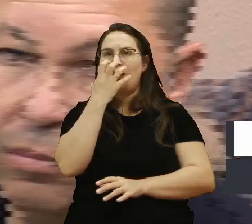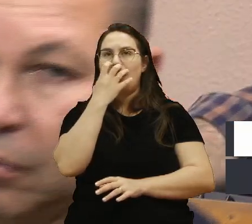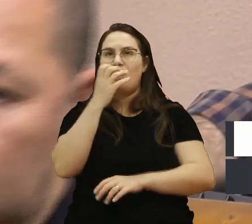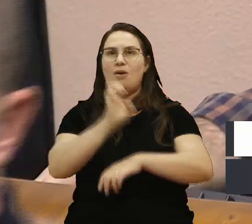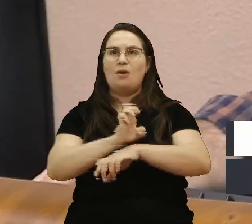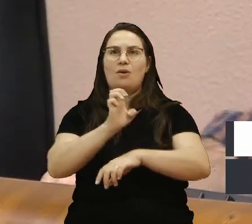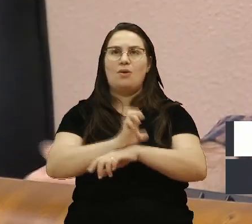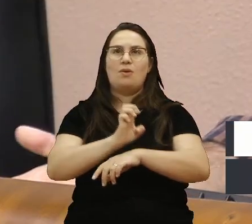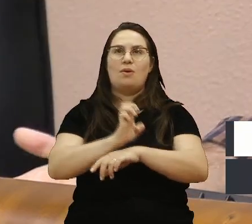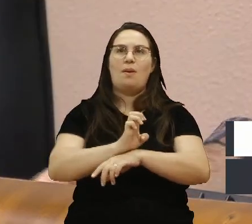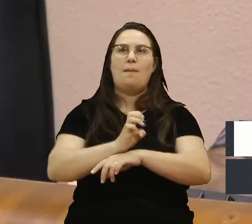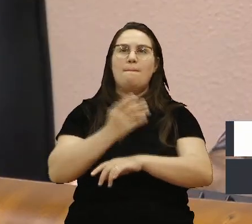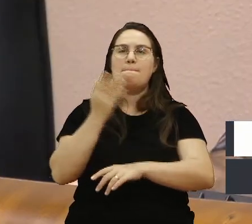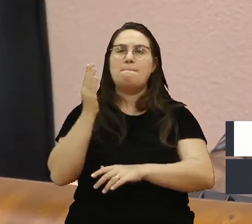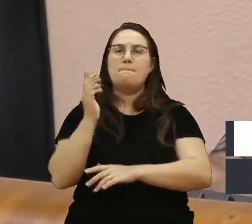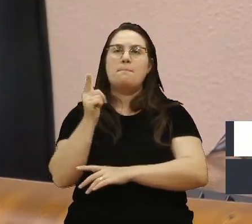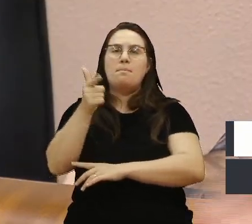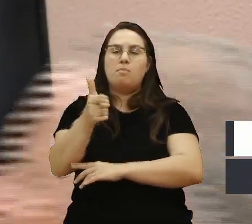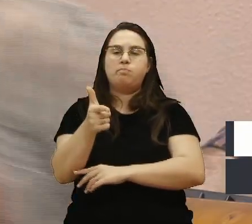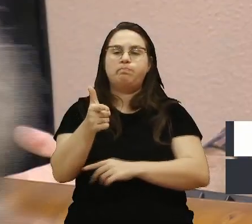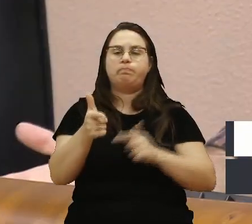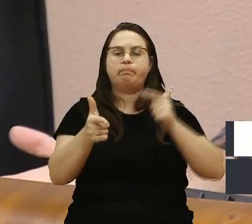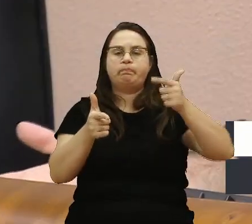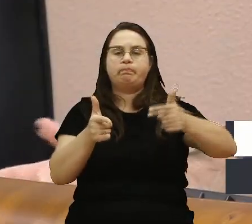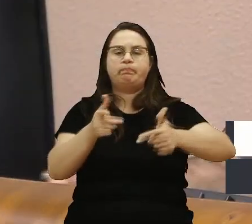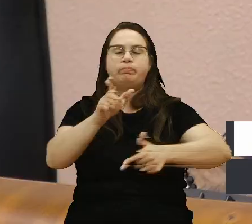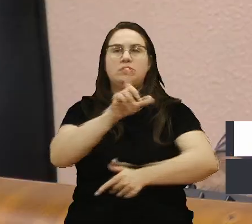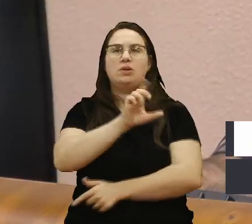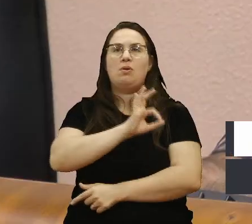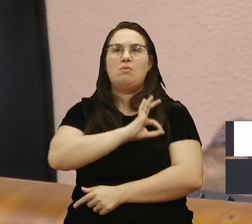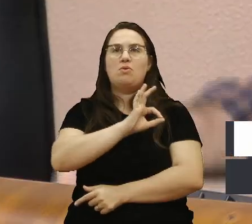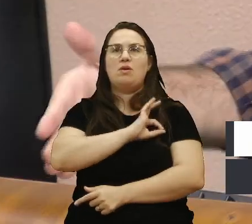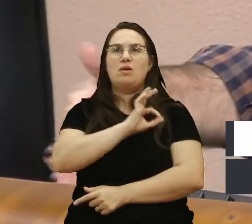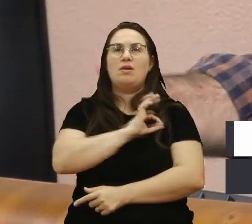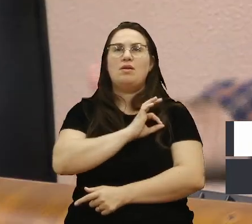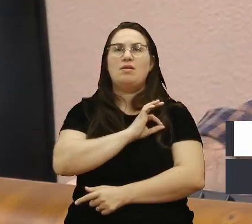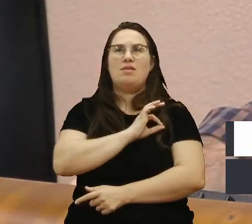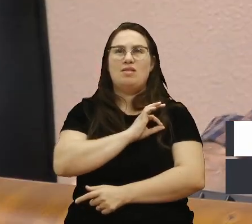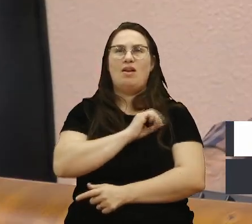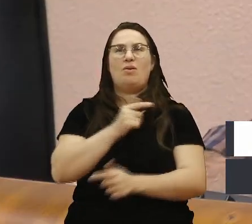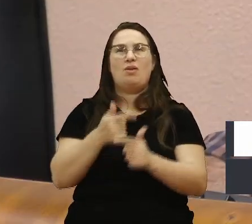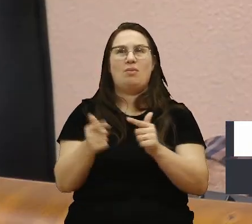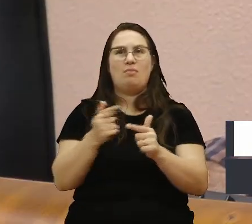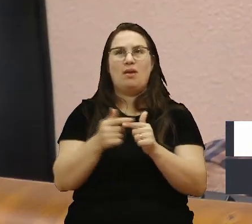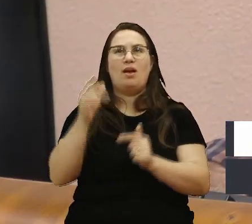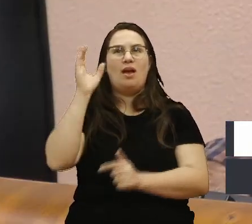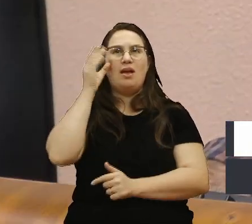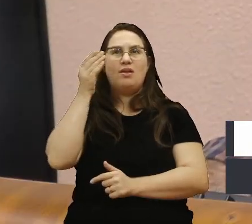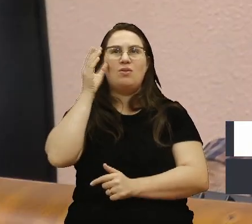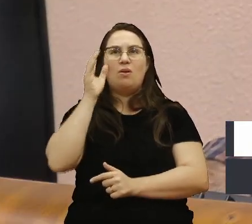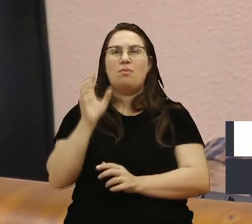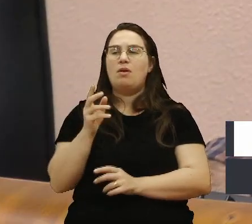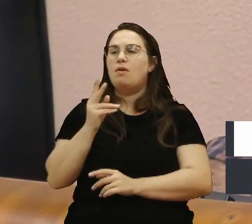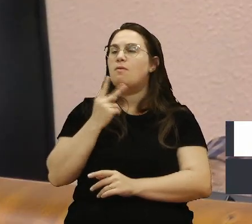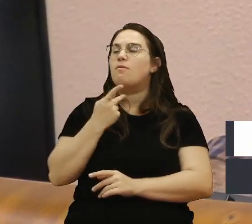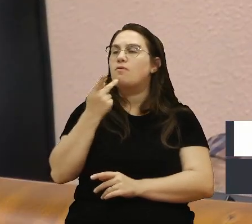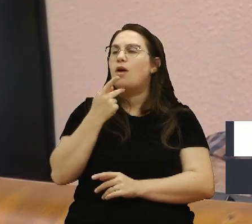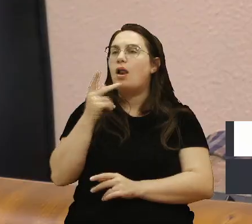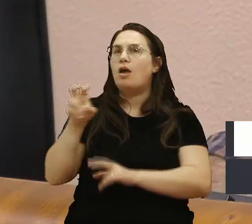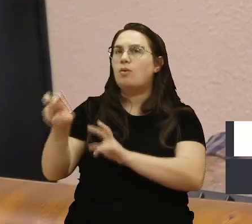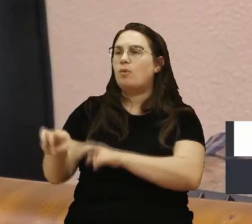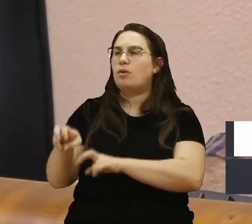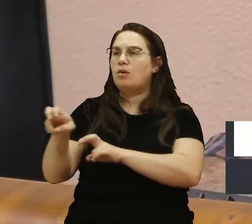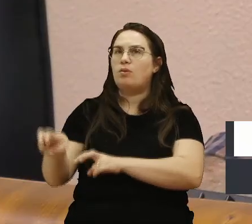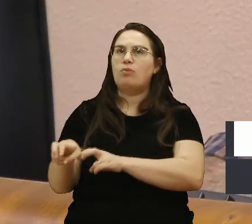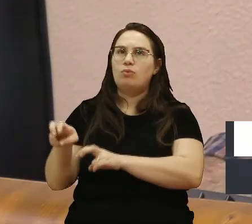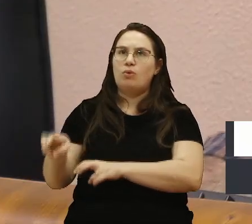mão armada do Estado, que muitas vezes é o policial, e às vezes sobra para ele esse pepino aí, mas colocam ele para encarar o agricultor, para ir até lá, né? E